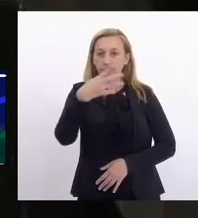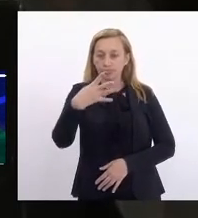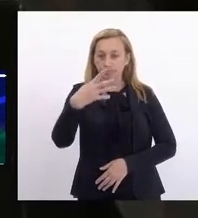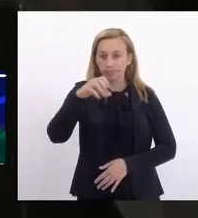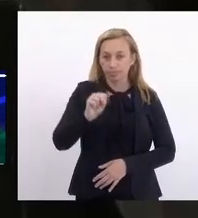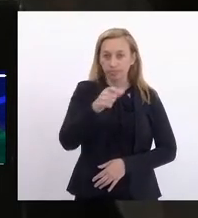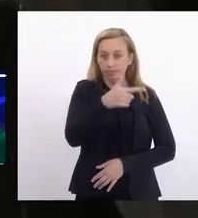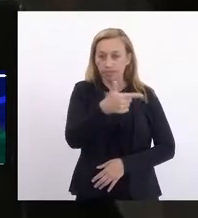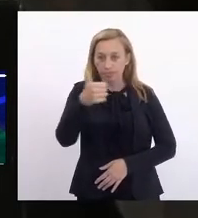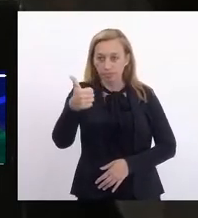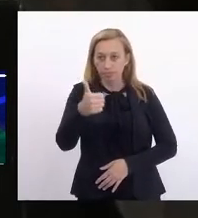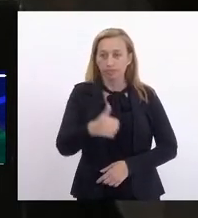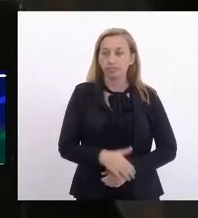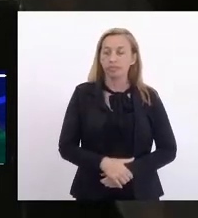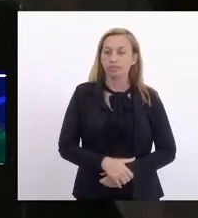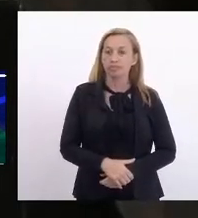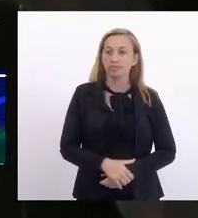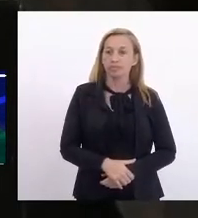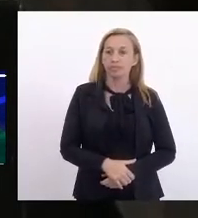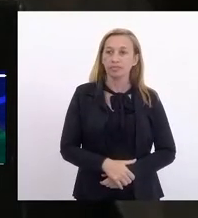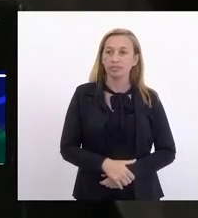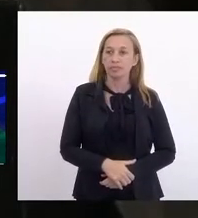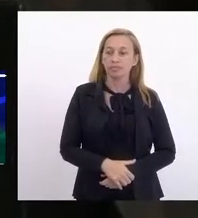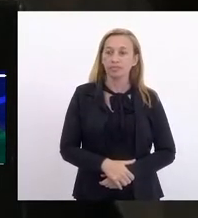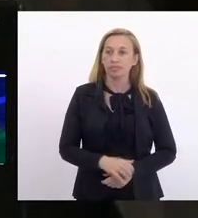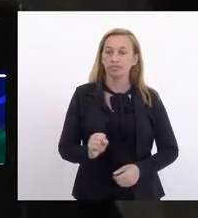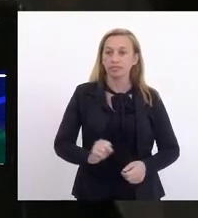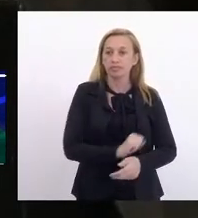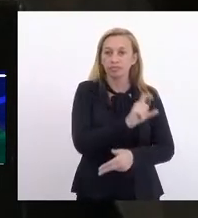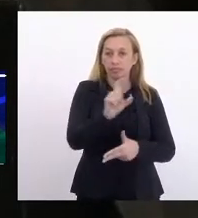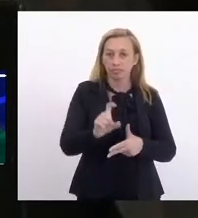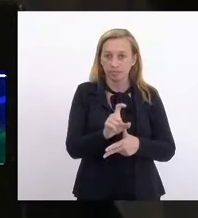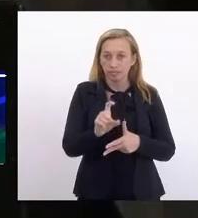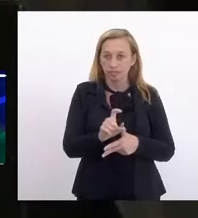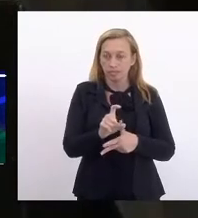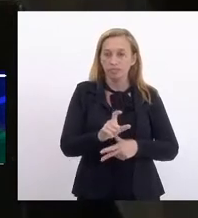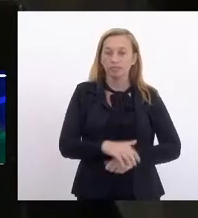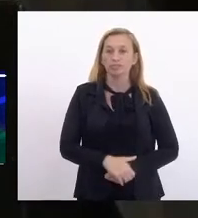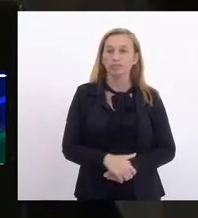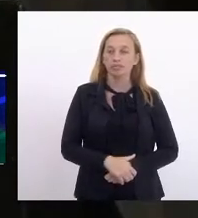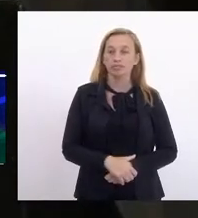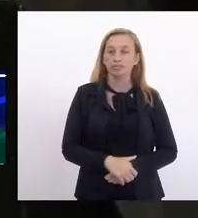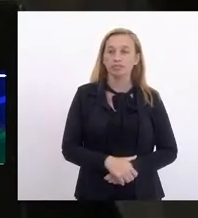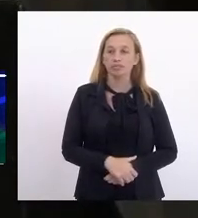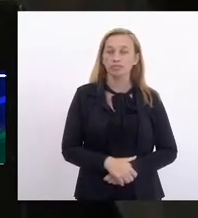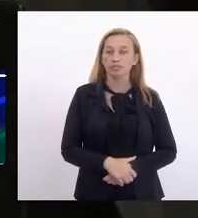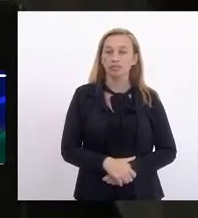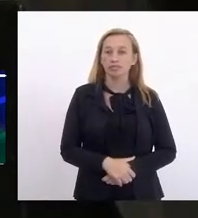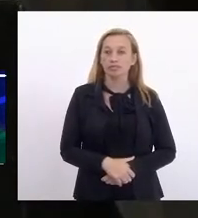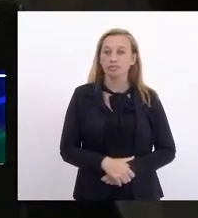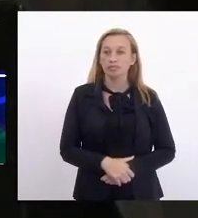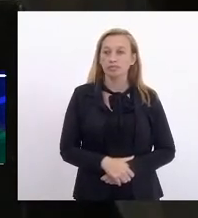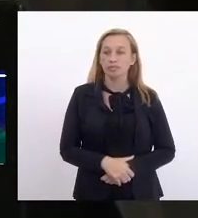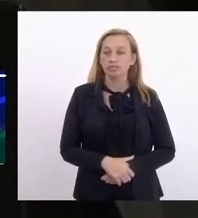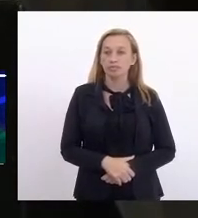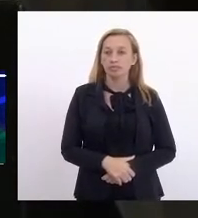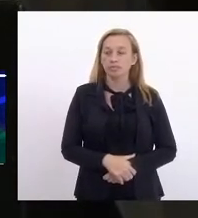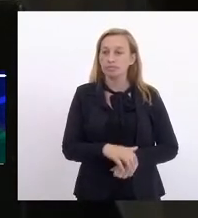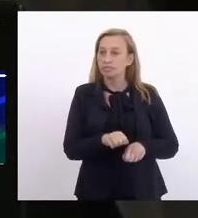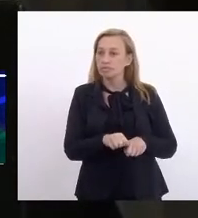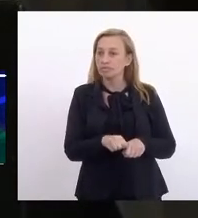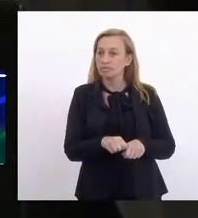5.248 de 2021, de autoria do Poder Executivo, que pretende, né,